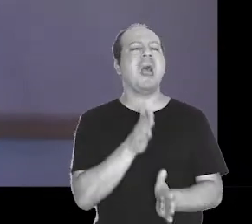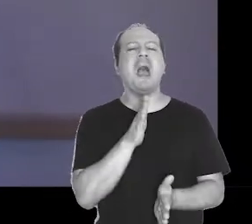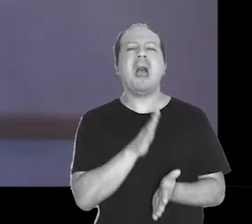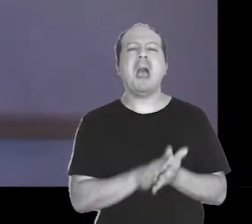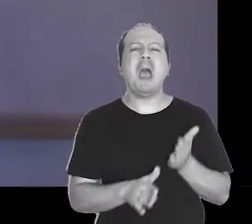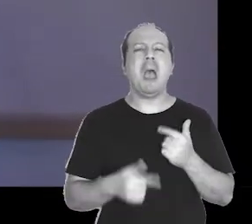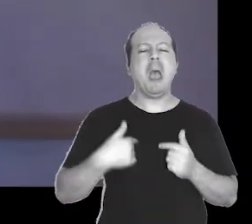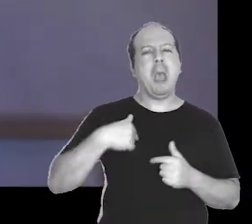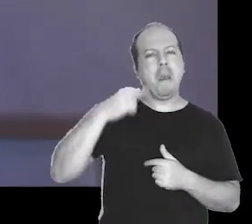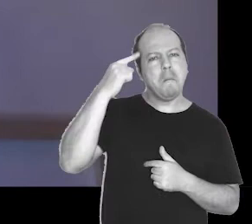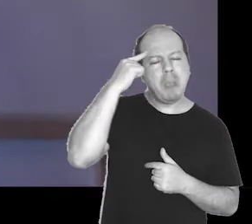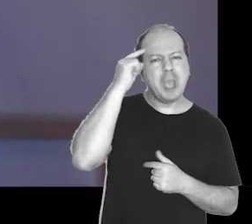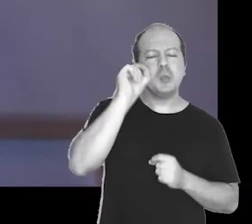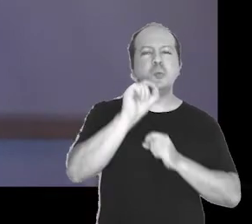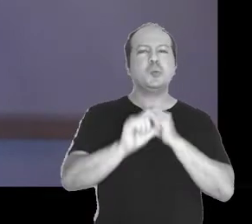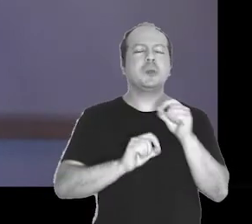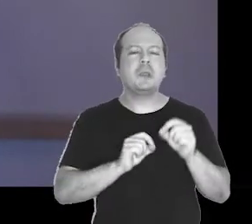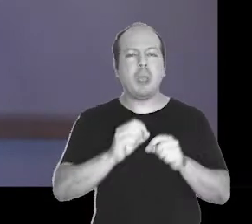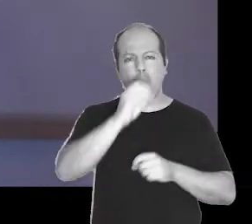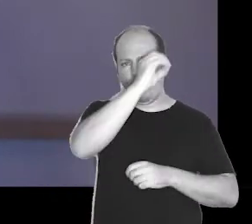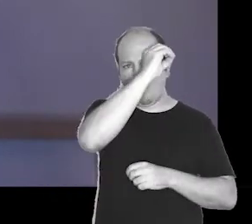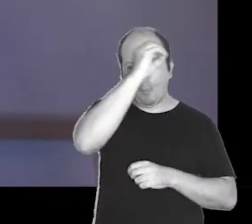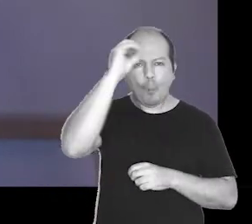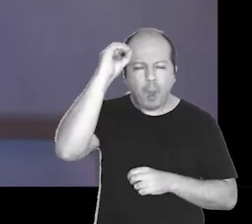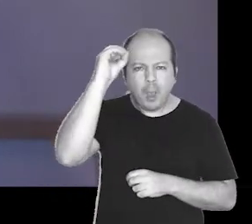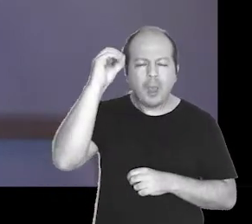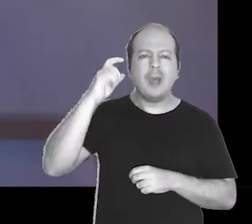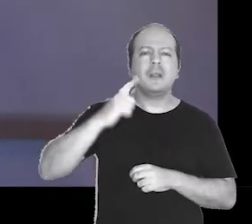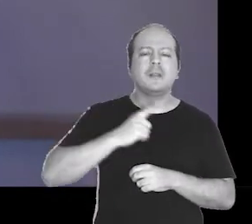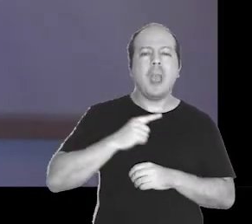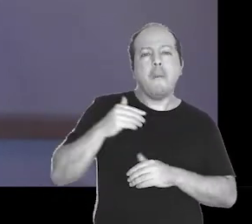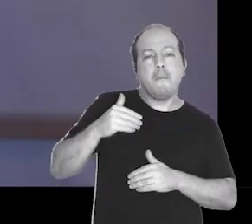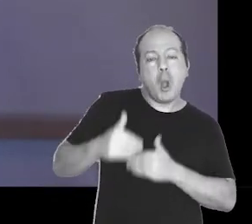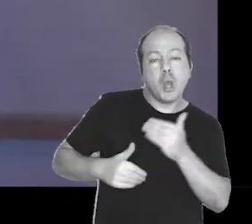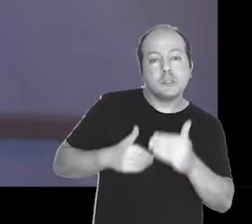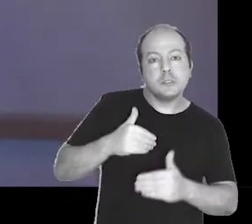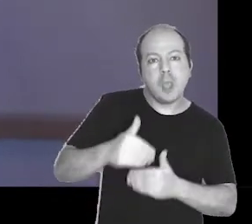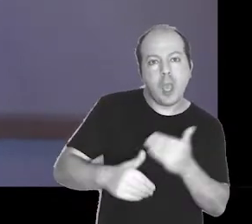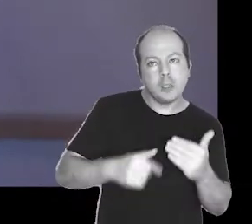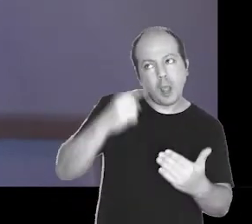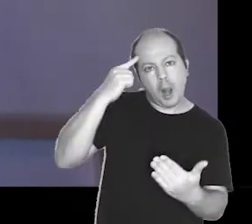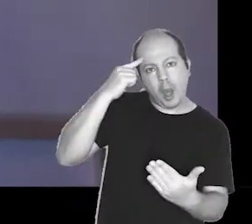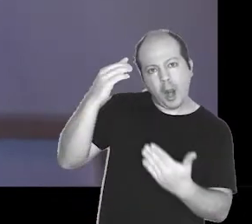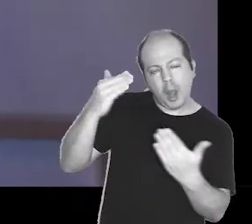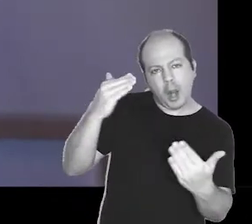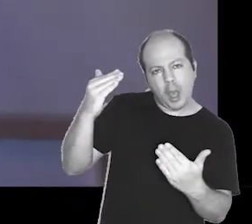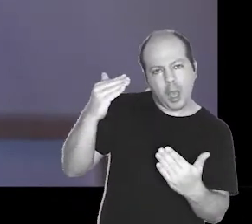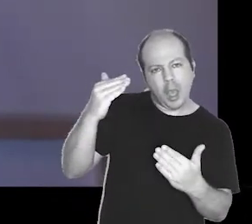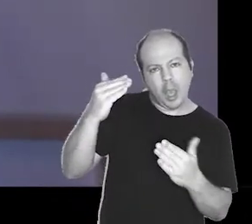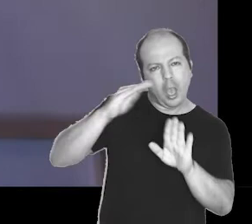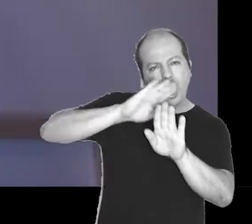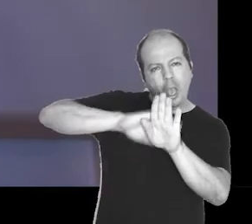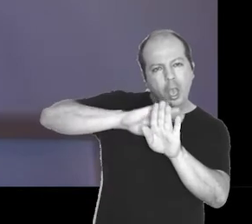demasiado pequeno a ponto de não expressar processos psíquicos